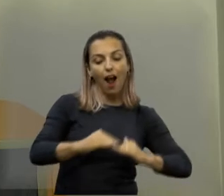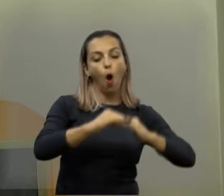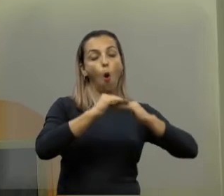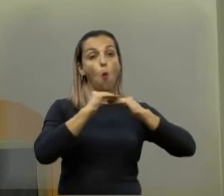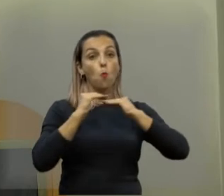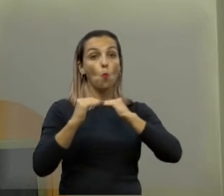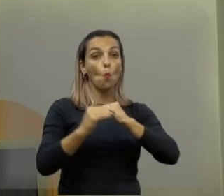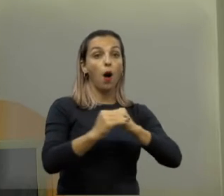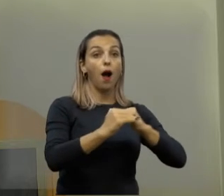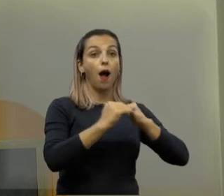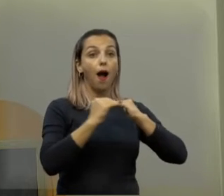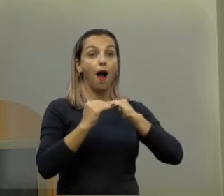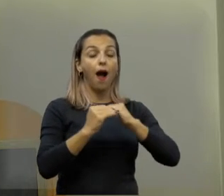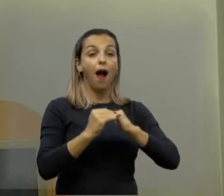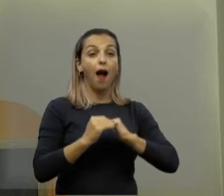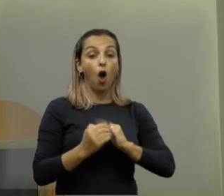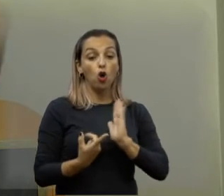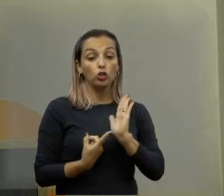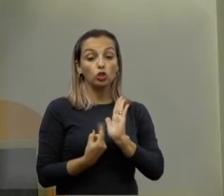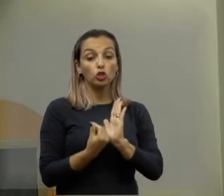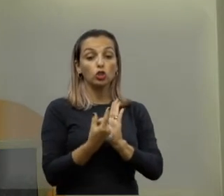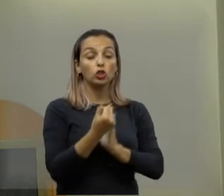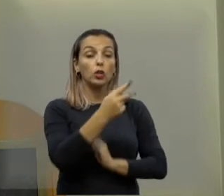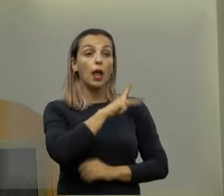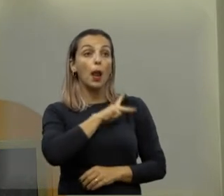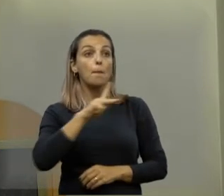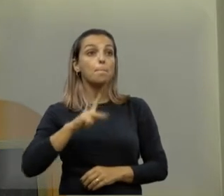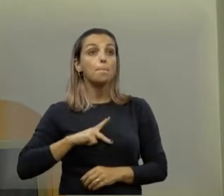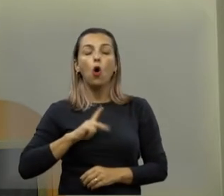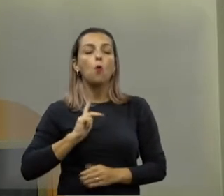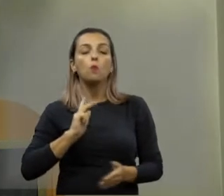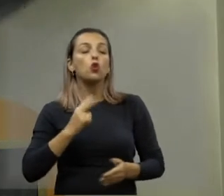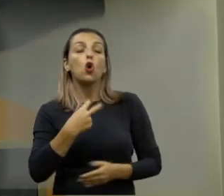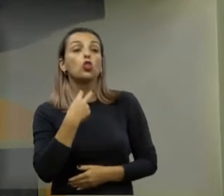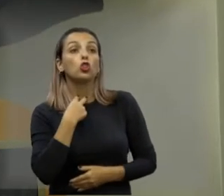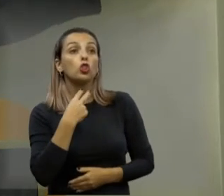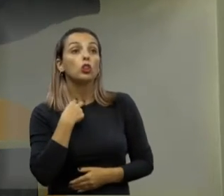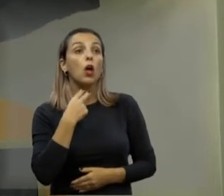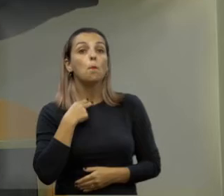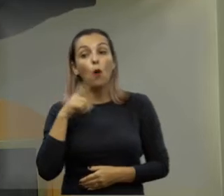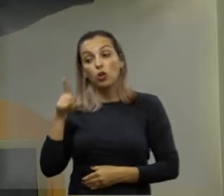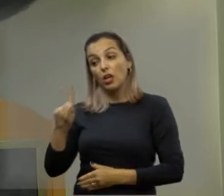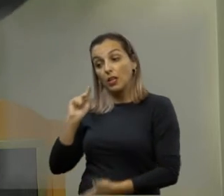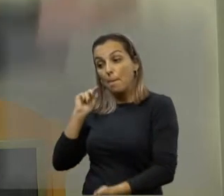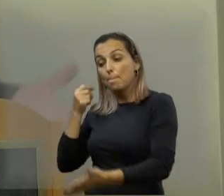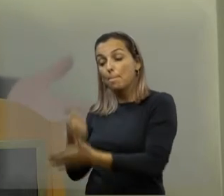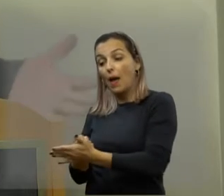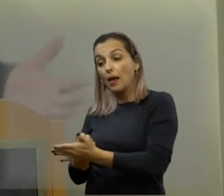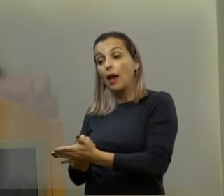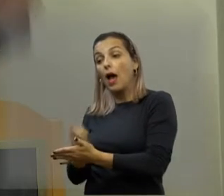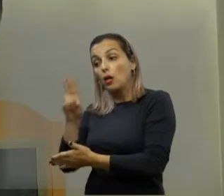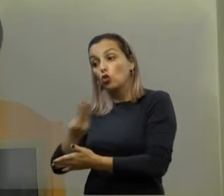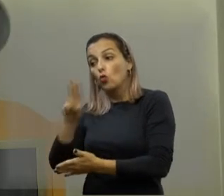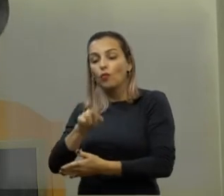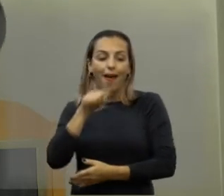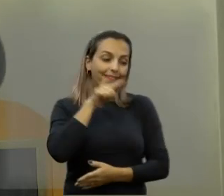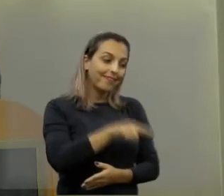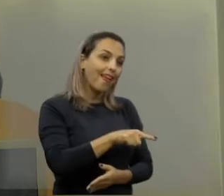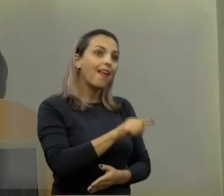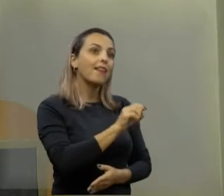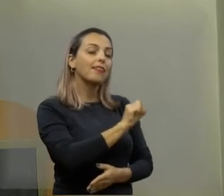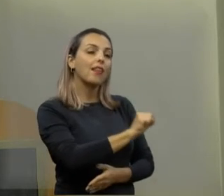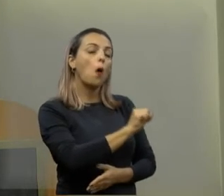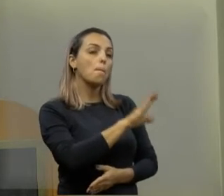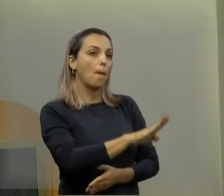aquele dinheiro público não pode tentar nos Brites pagar manutenção dos dois cemitérios Pronto agora